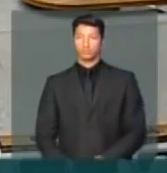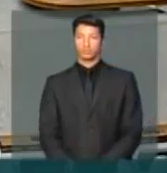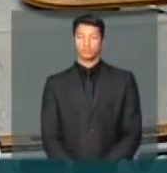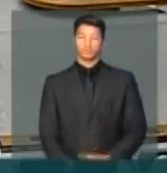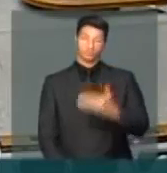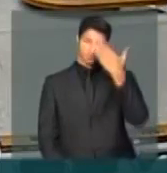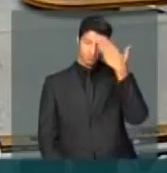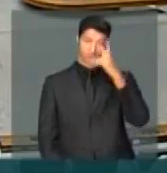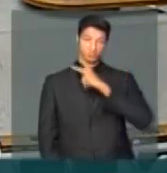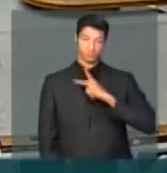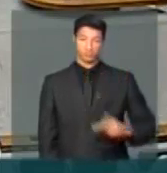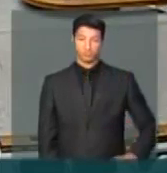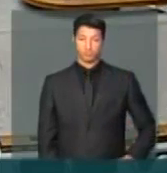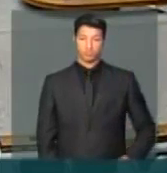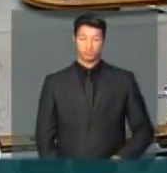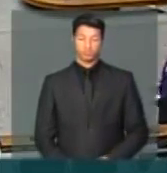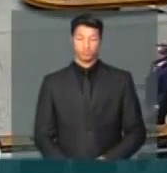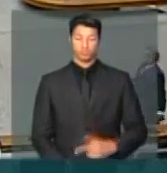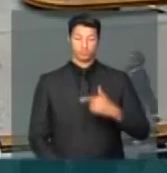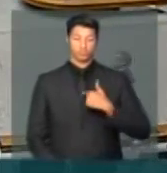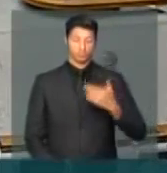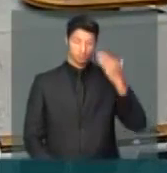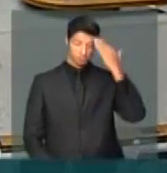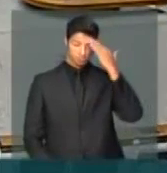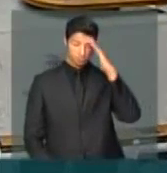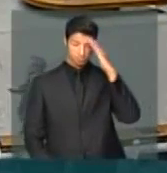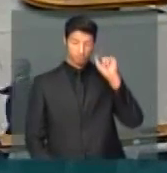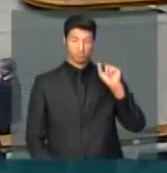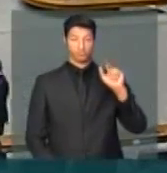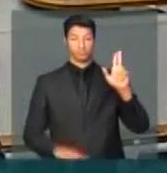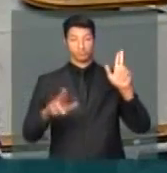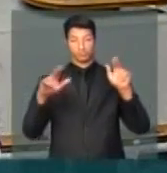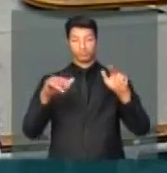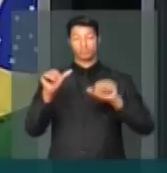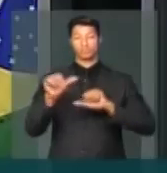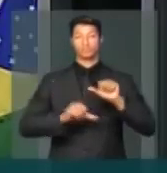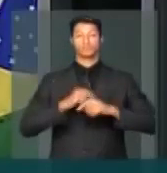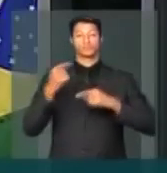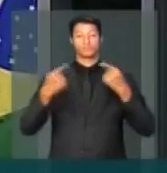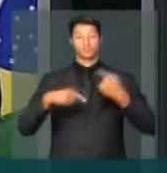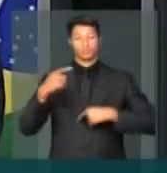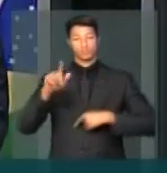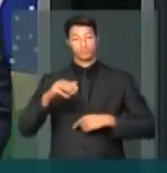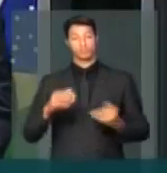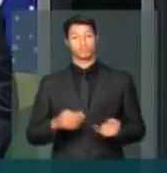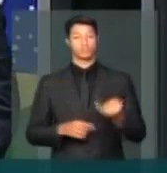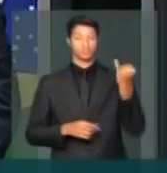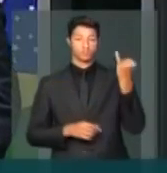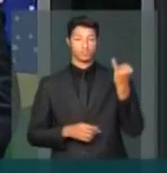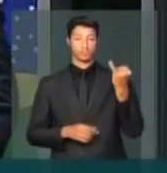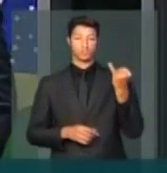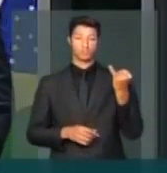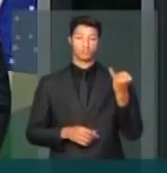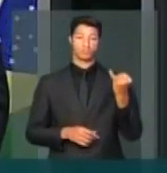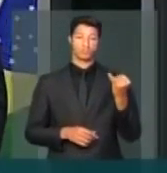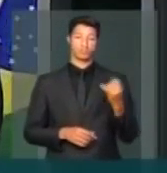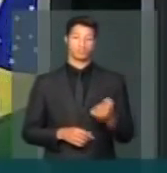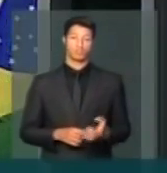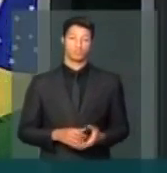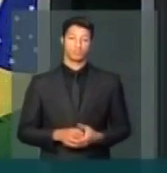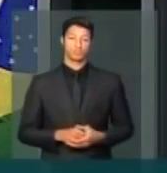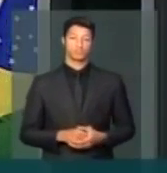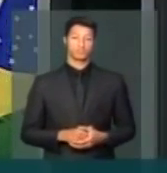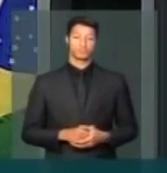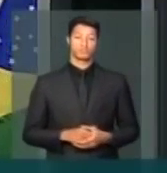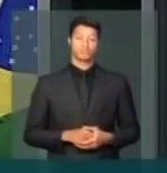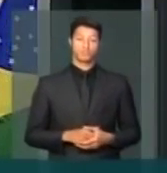Muito obrigado, senhor presidente. Eu entendo que o tema reforma política é muito importante. Mas eu, senhor